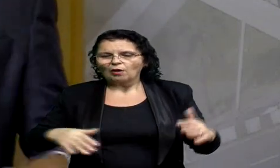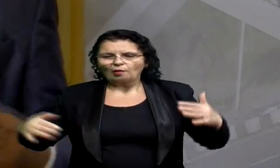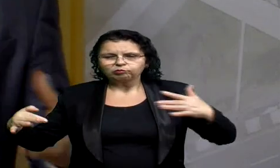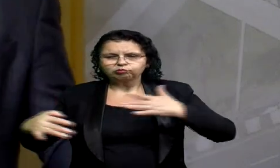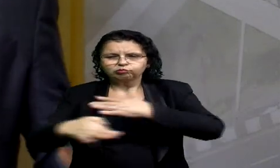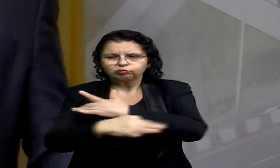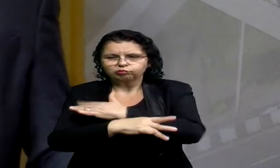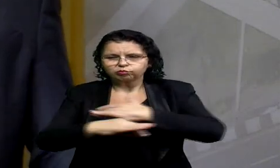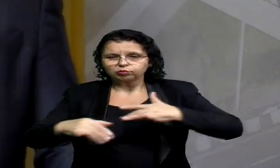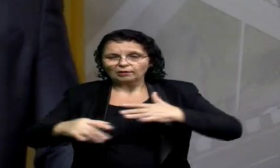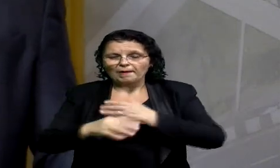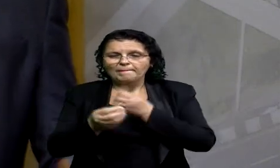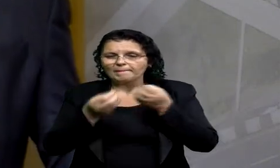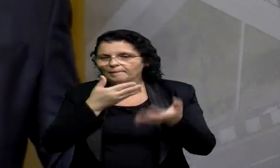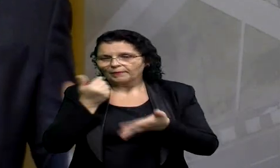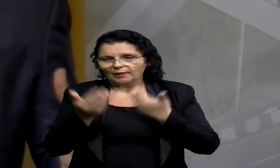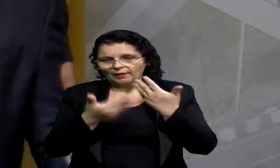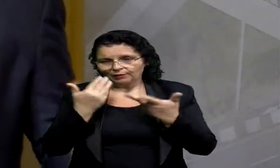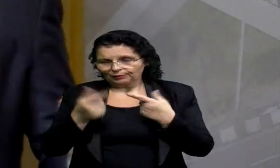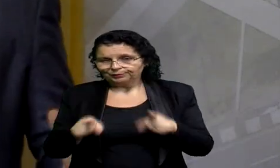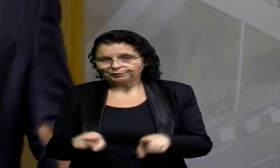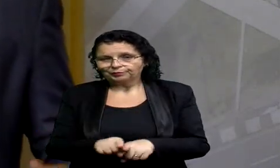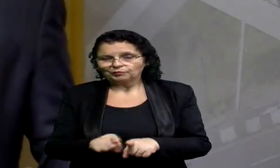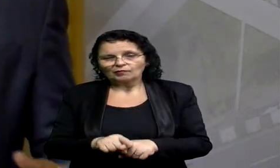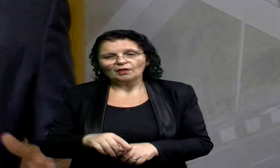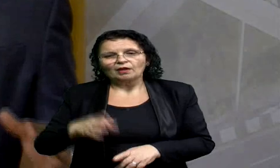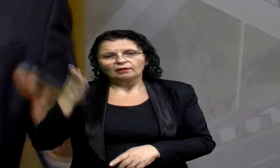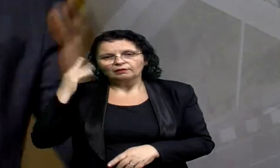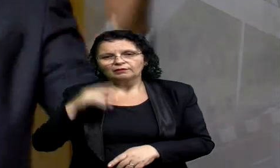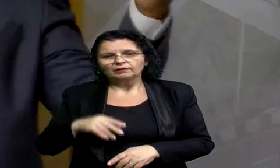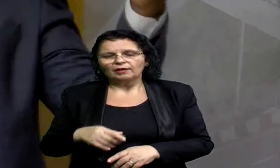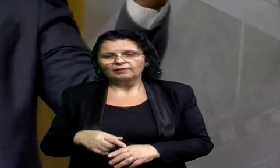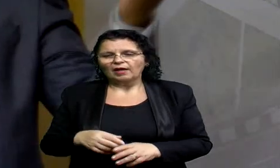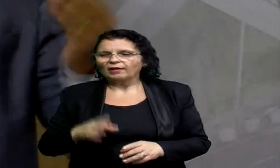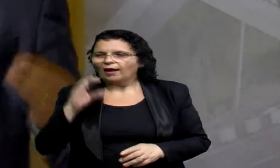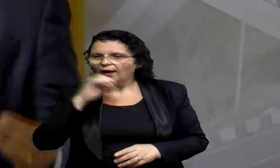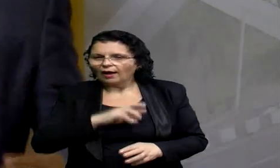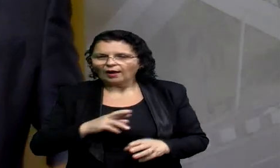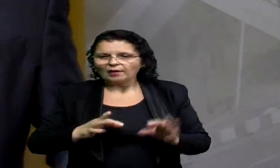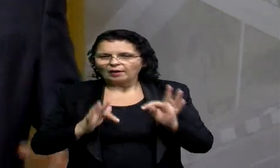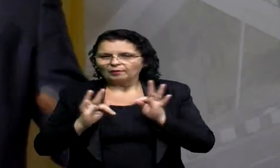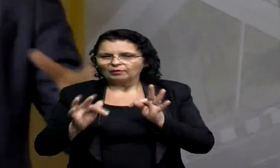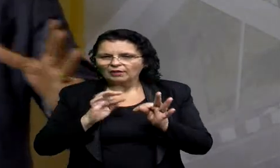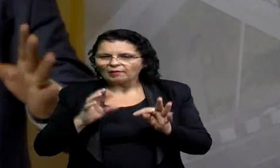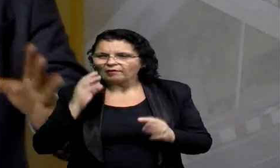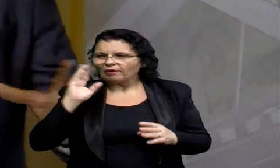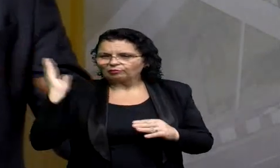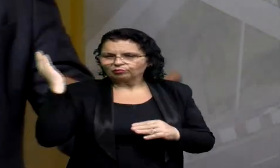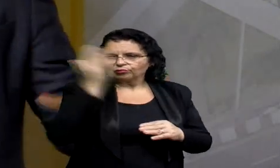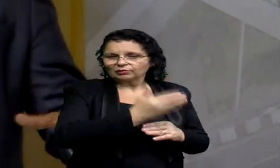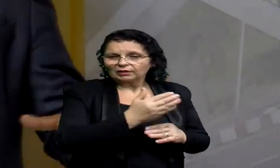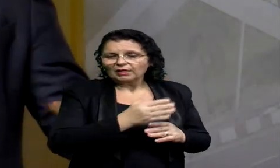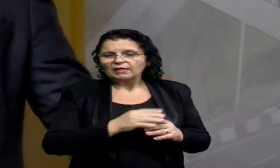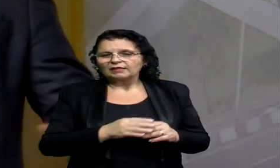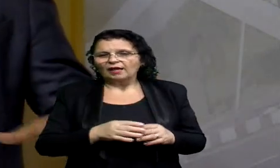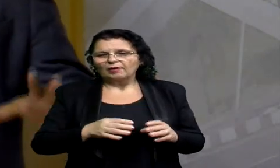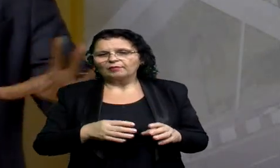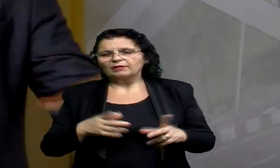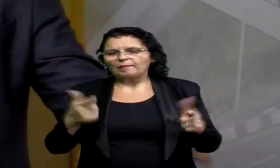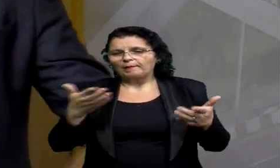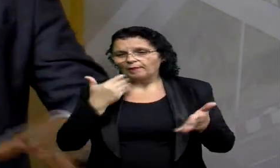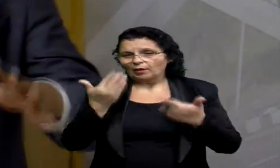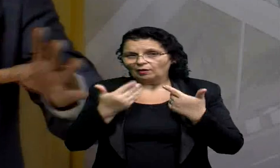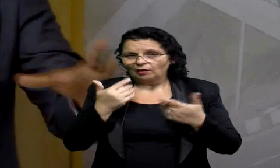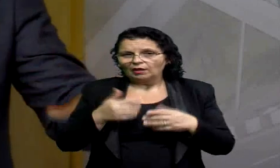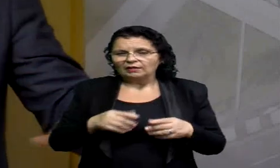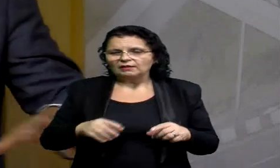melhor ali a gente sempre teve um sonho Raposo castelo castelo Raposo tirar esse trânsito aqui Gil